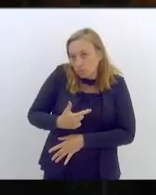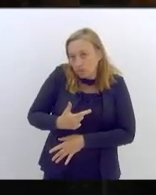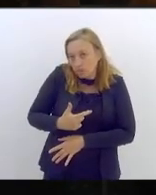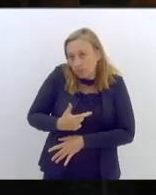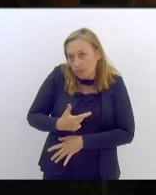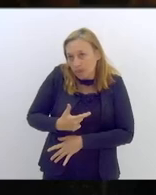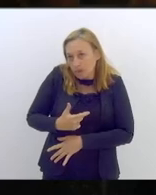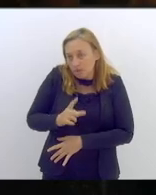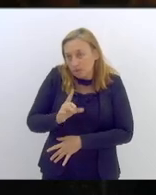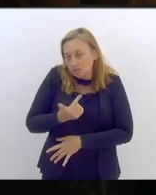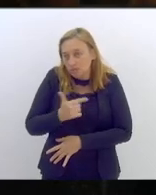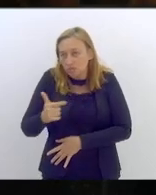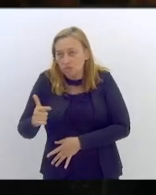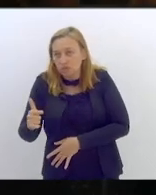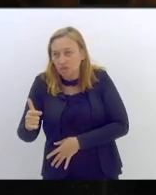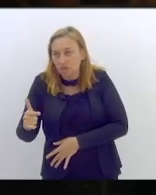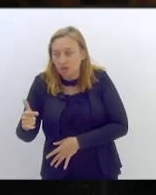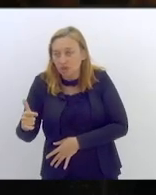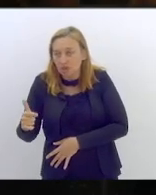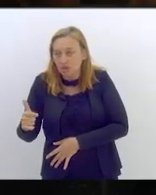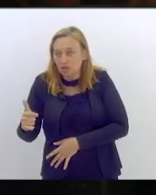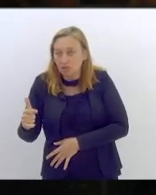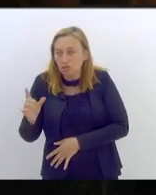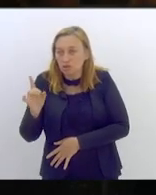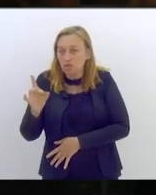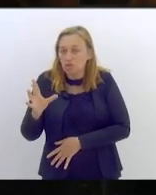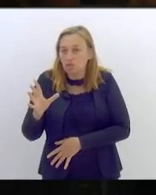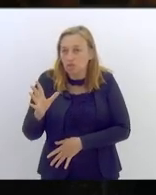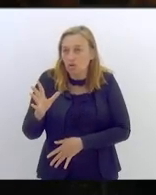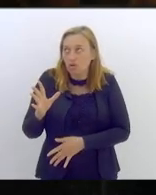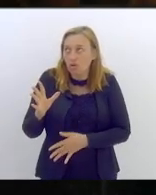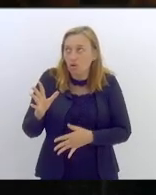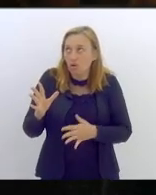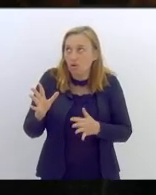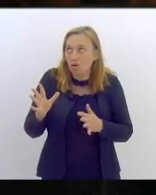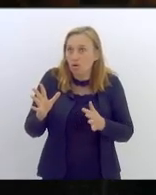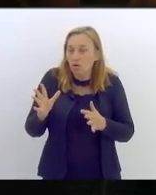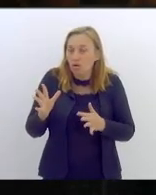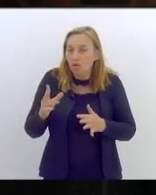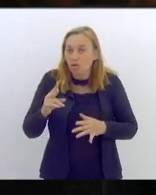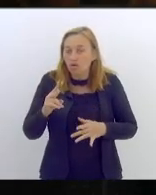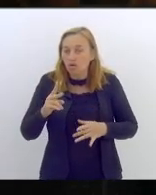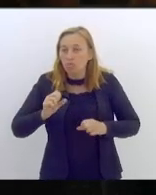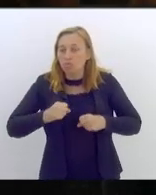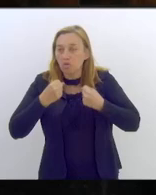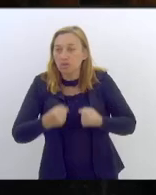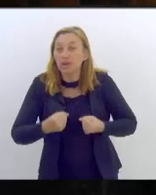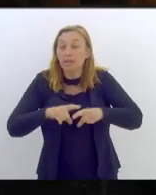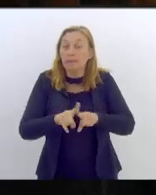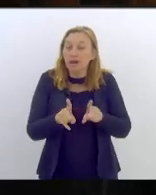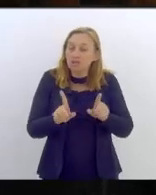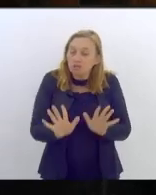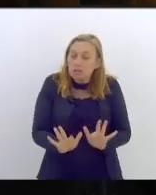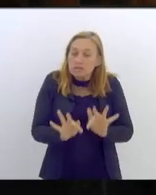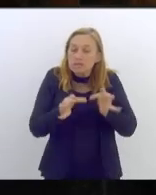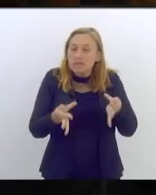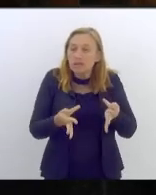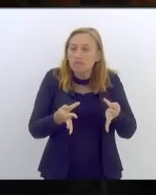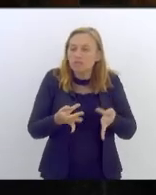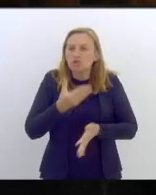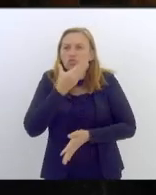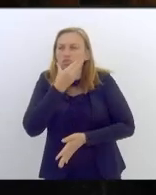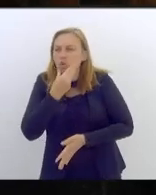tenho sol escondido no meu bolso de palavras sou simplesmente um homem para quem já a primeira